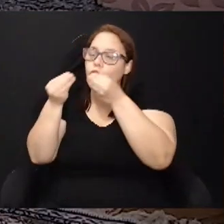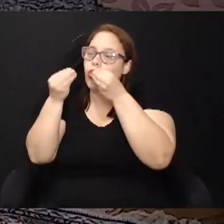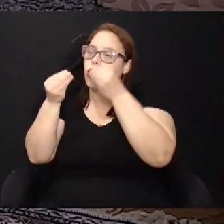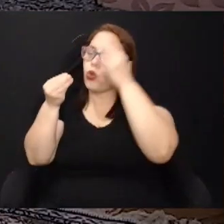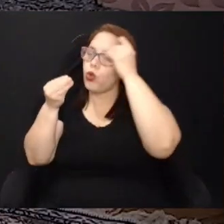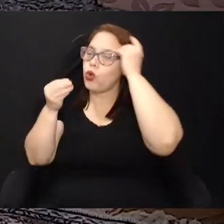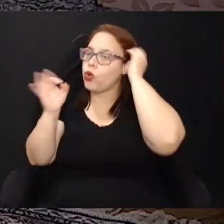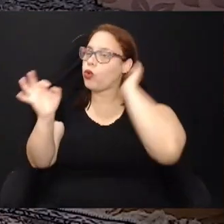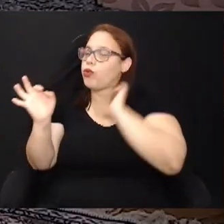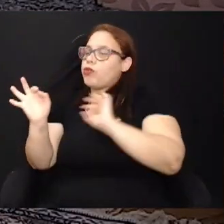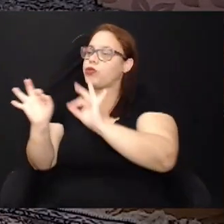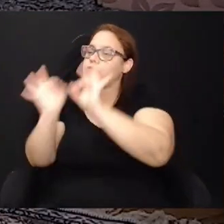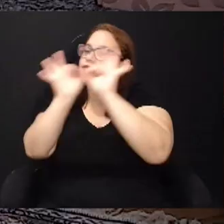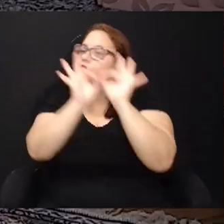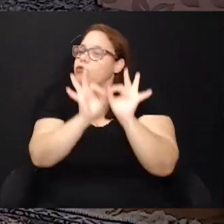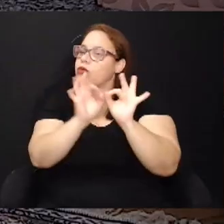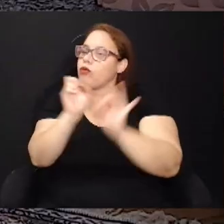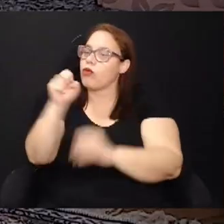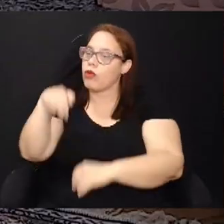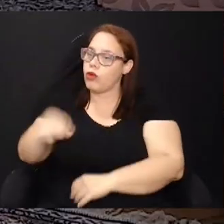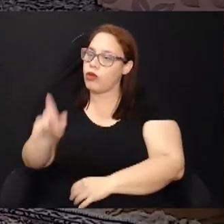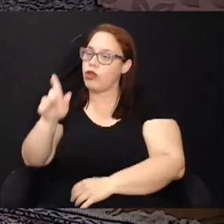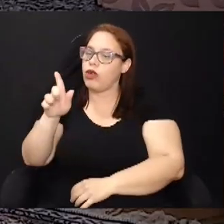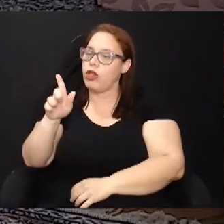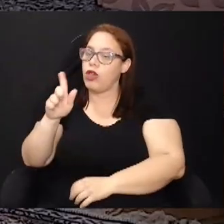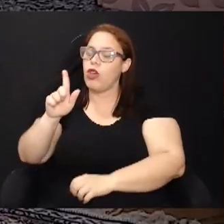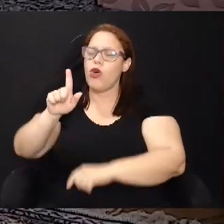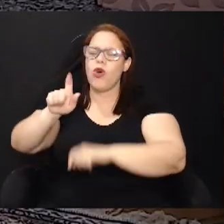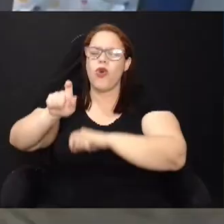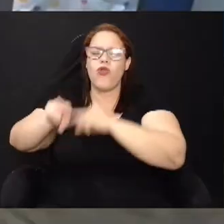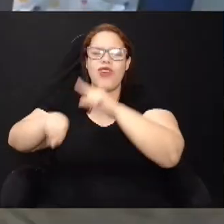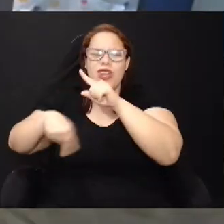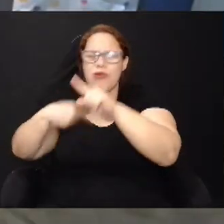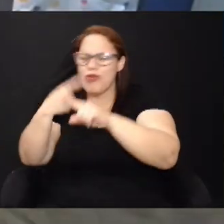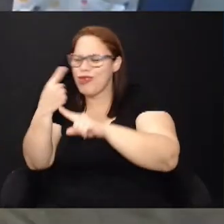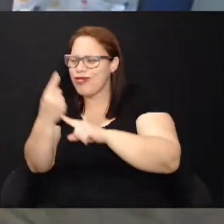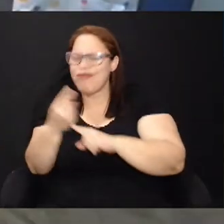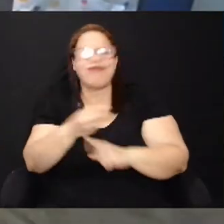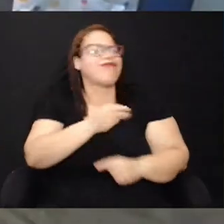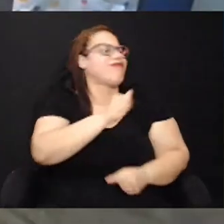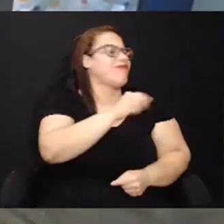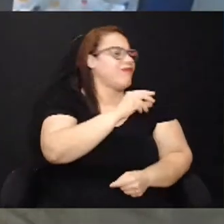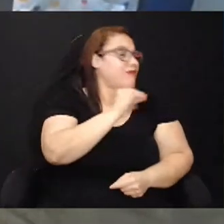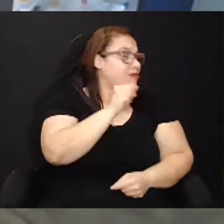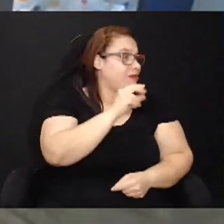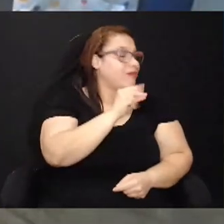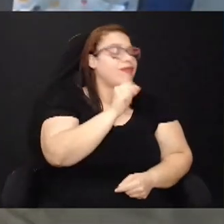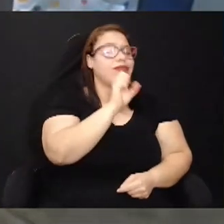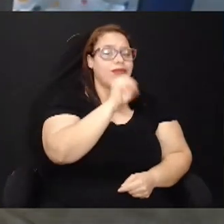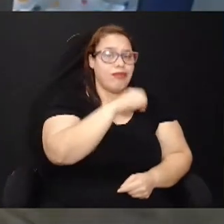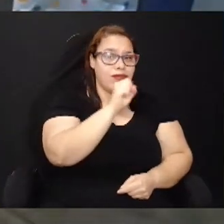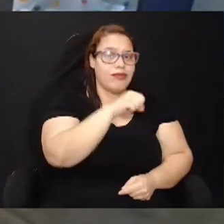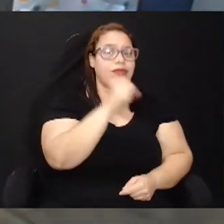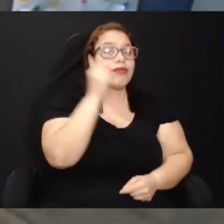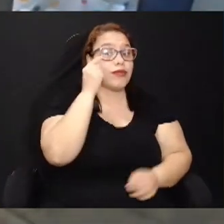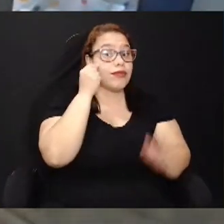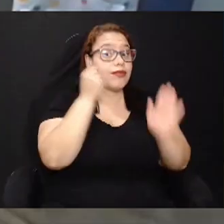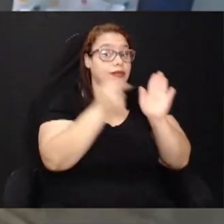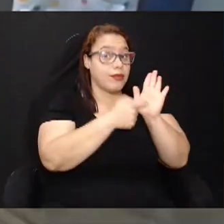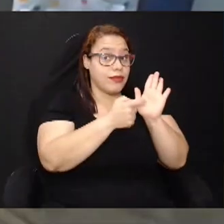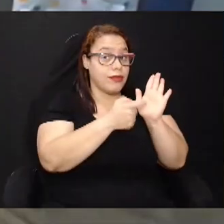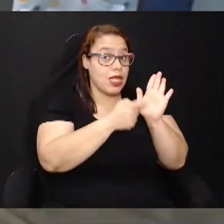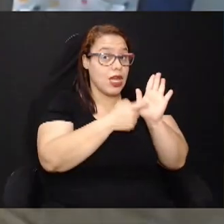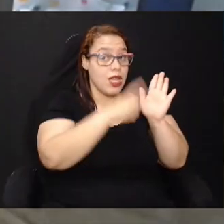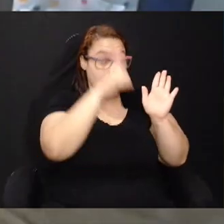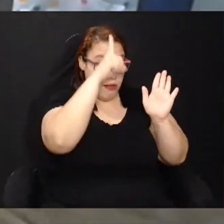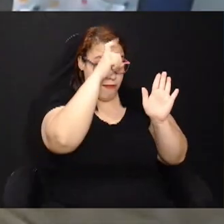né, da ONG, que fez muito sucesso, inclusive, Sim. né? A ONG ela fazia atividades em vários hospitais.